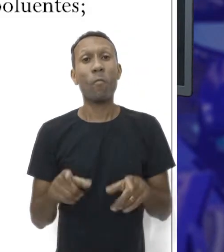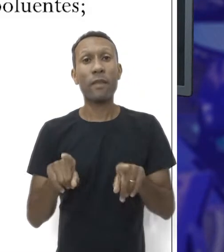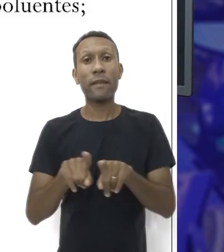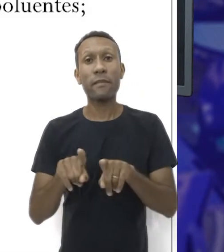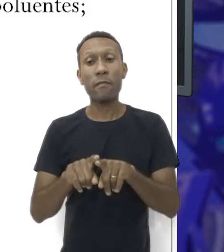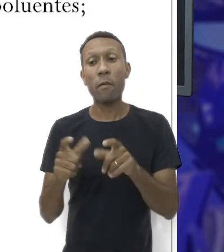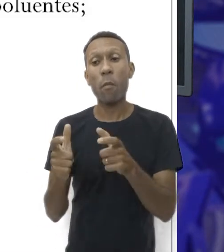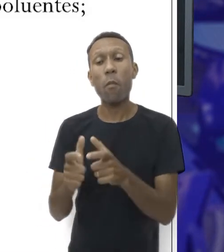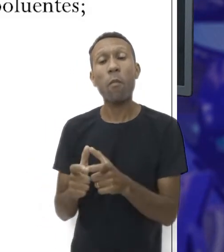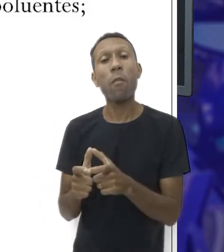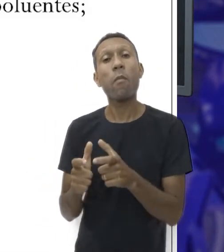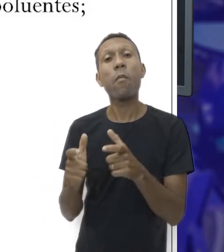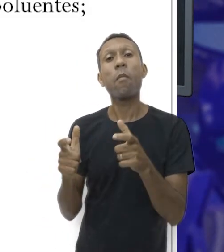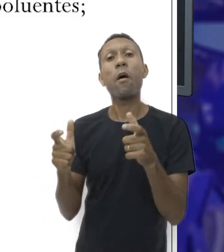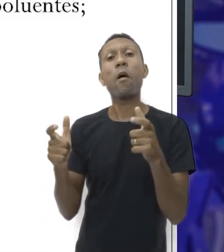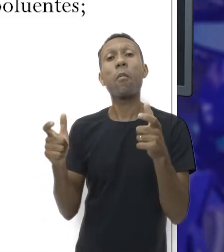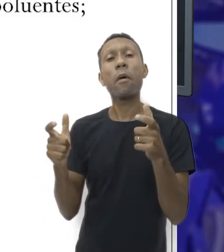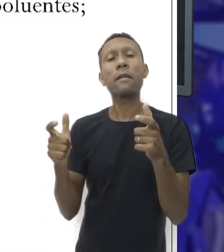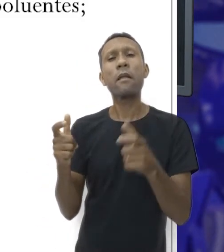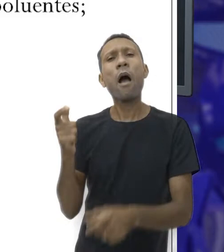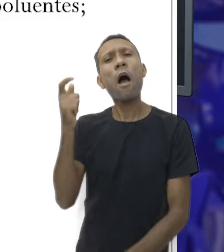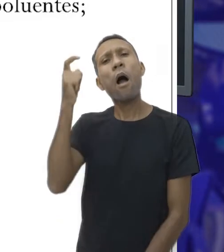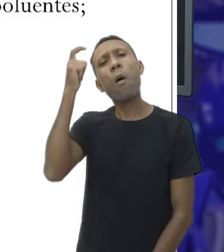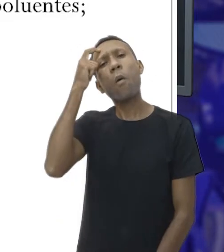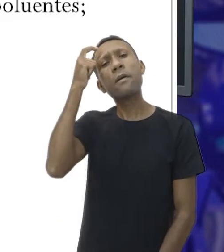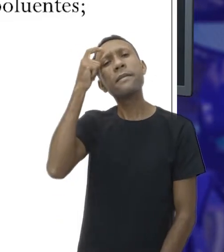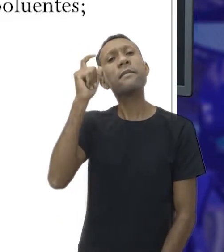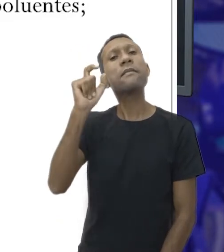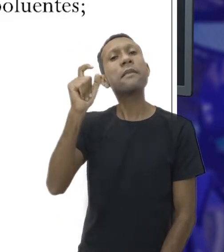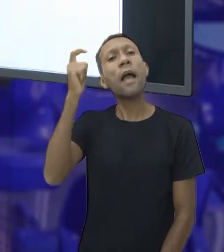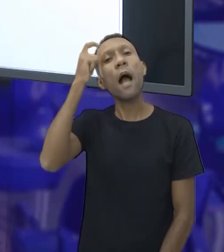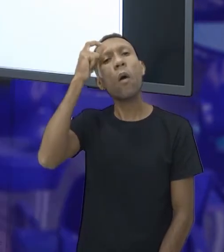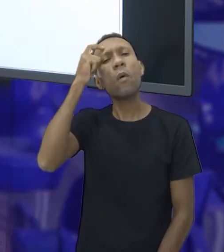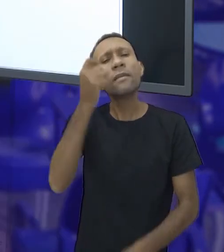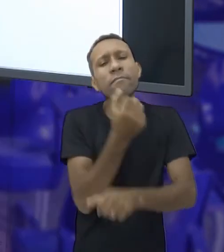Houve também um aumento da consciência ambiental.